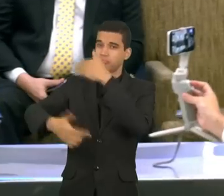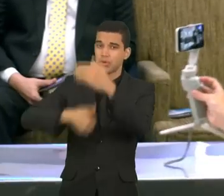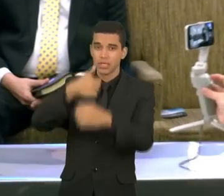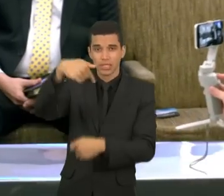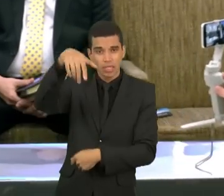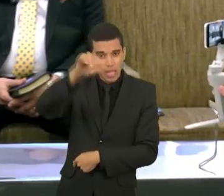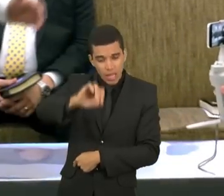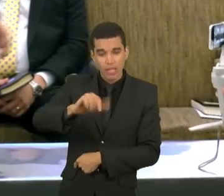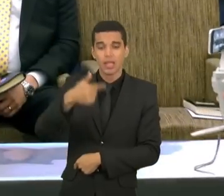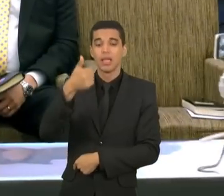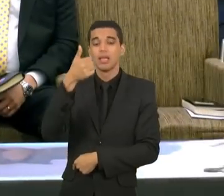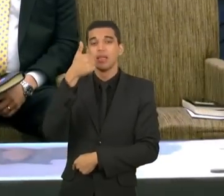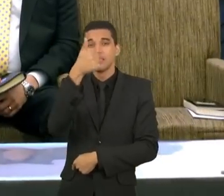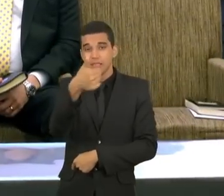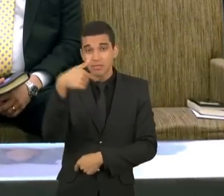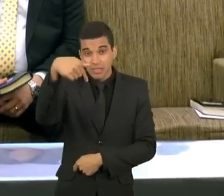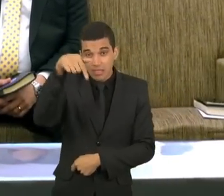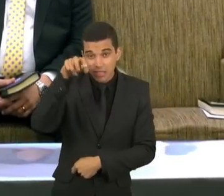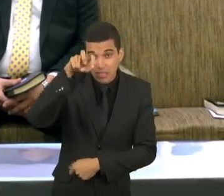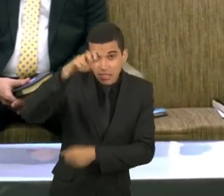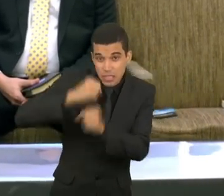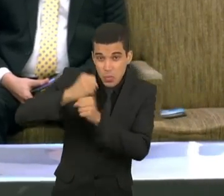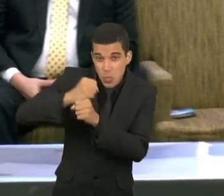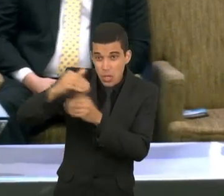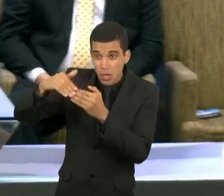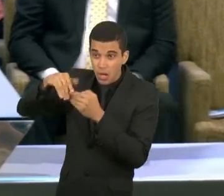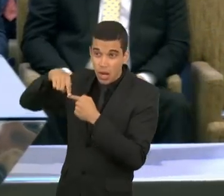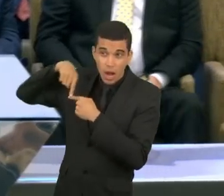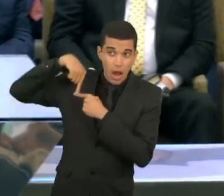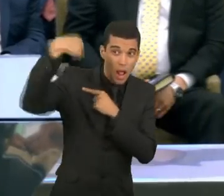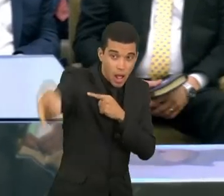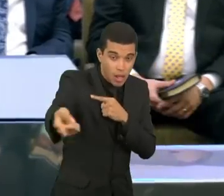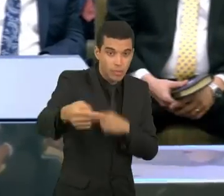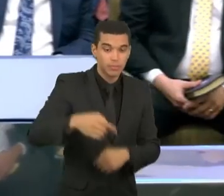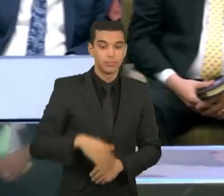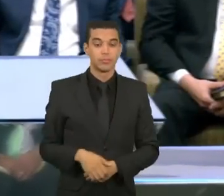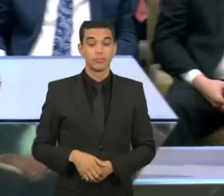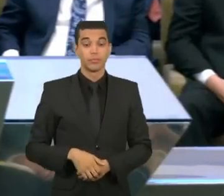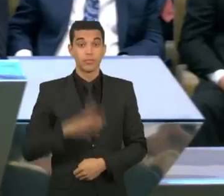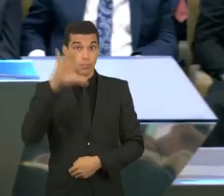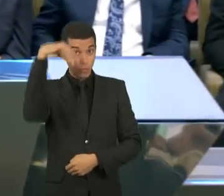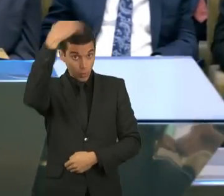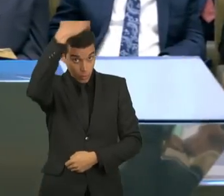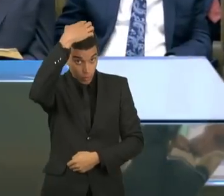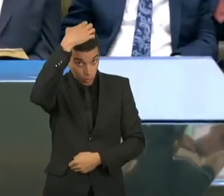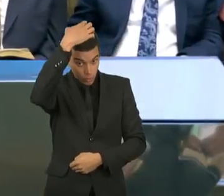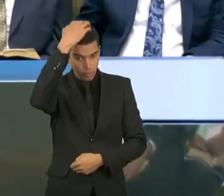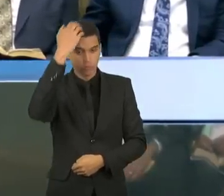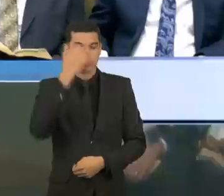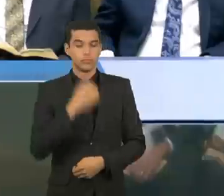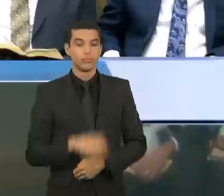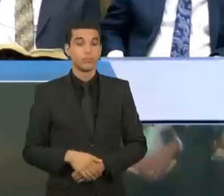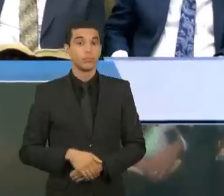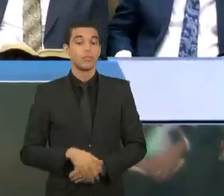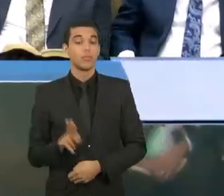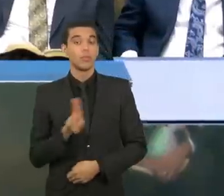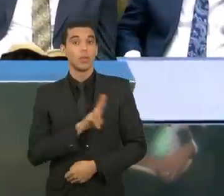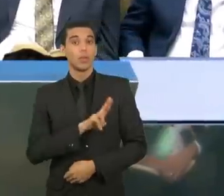170, 175. Um rei, isso quem conta é Heródoto,